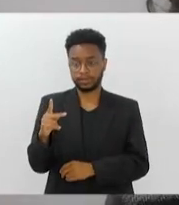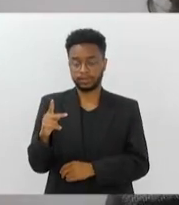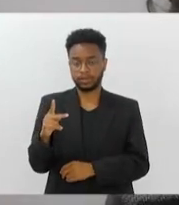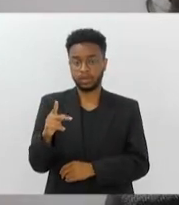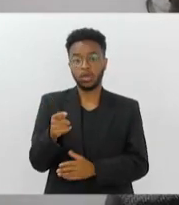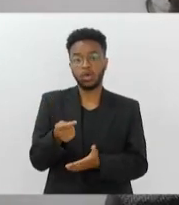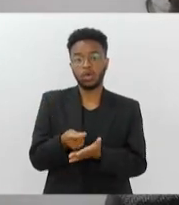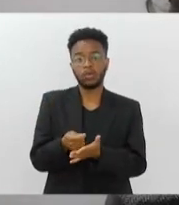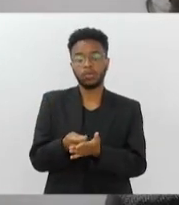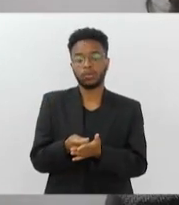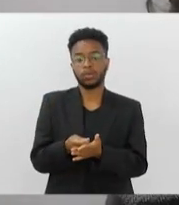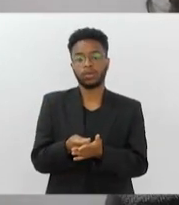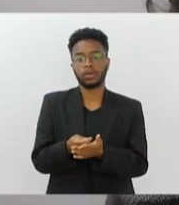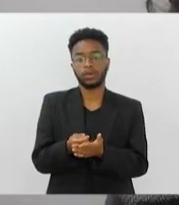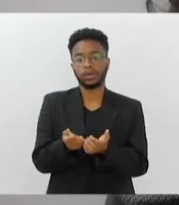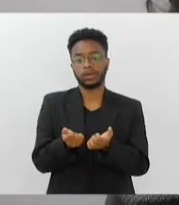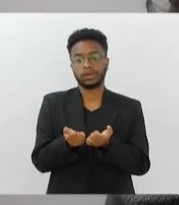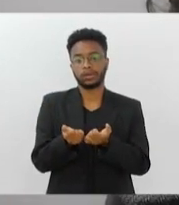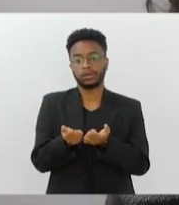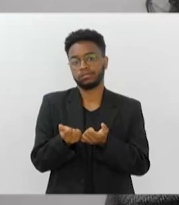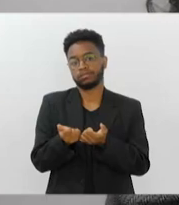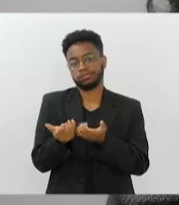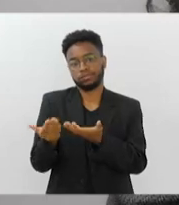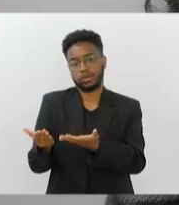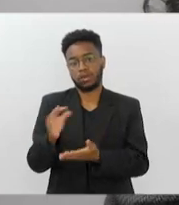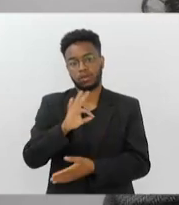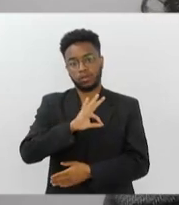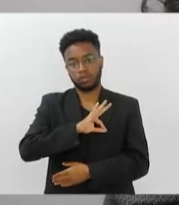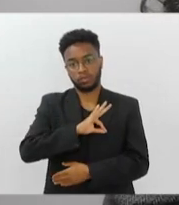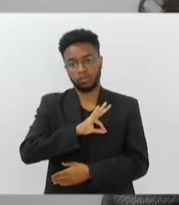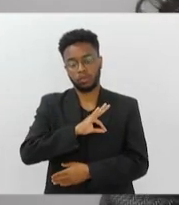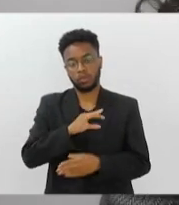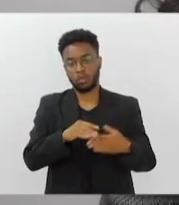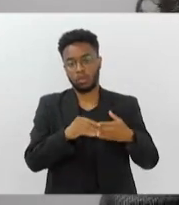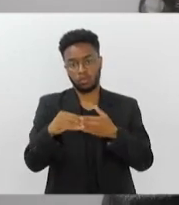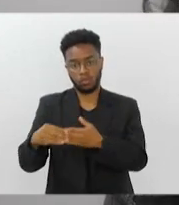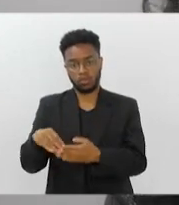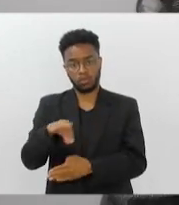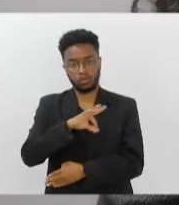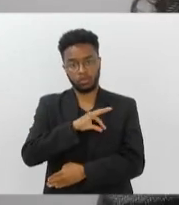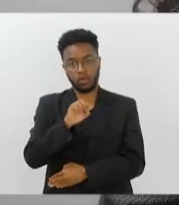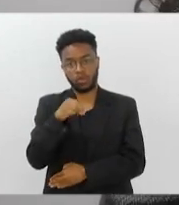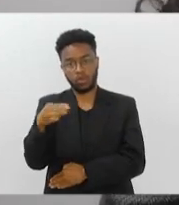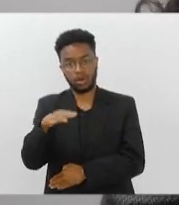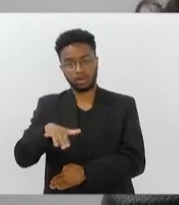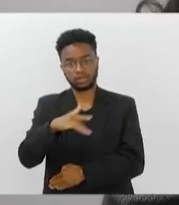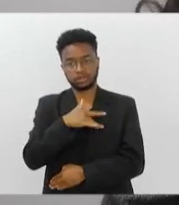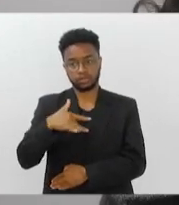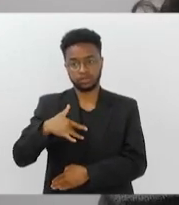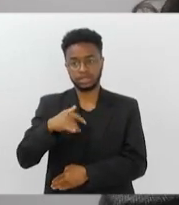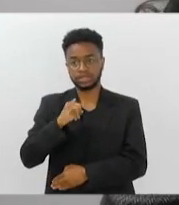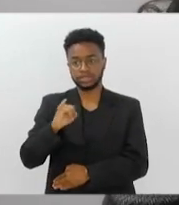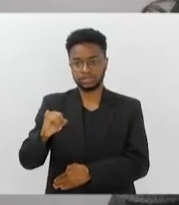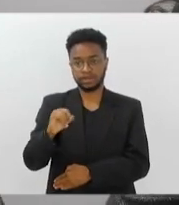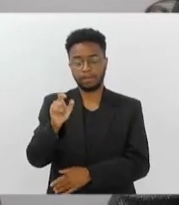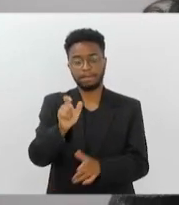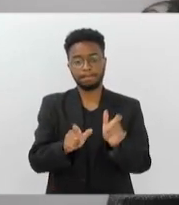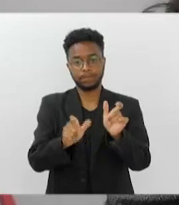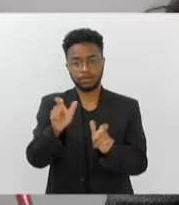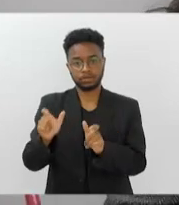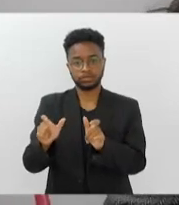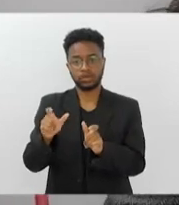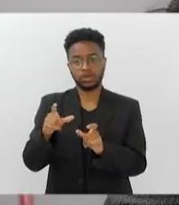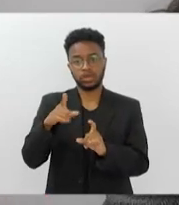encaminhar a uma autoridade policial ou uma unidade de saúde mais próxima aos passageiros que se encontrem em situação